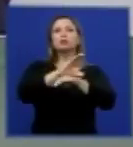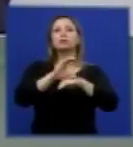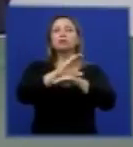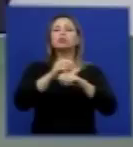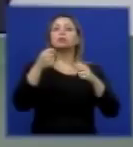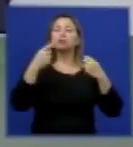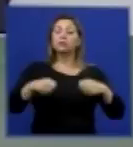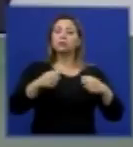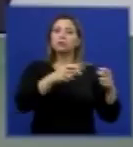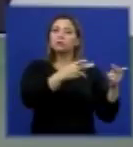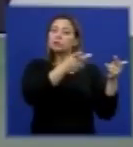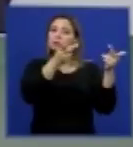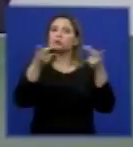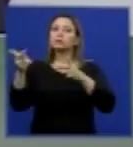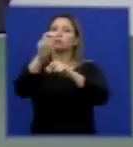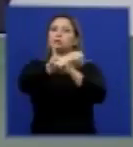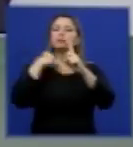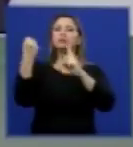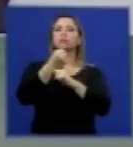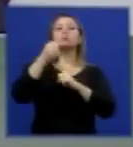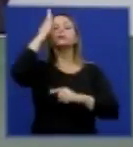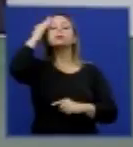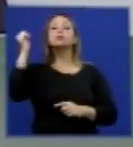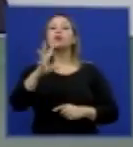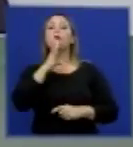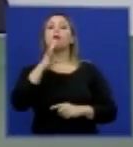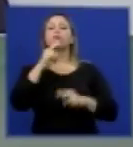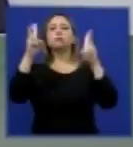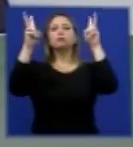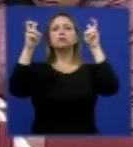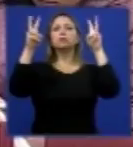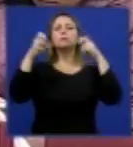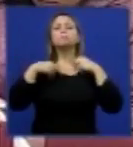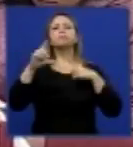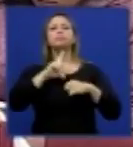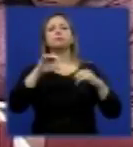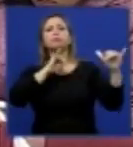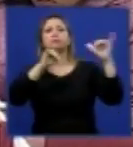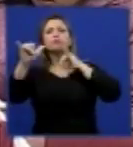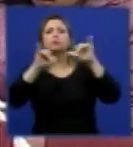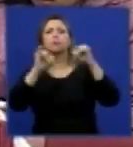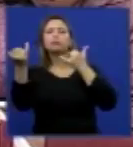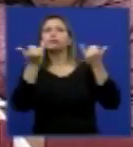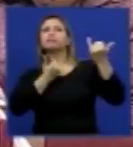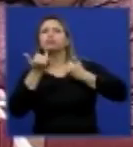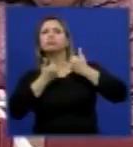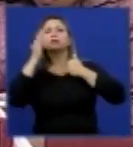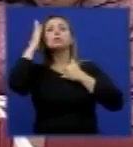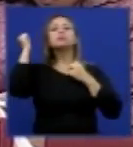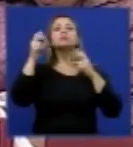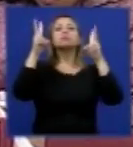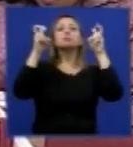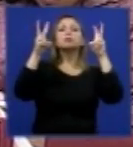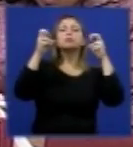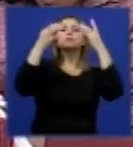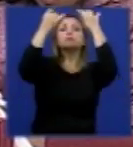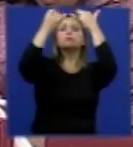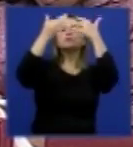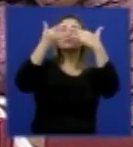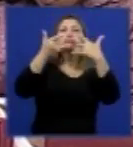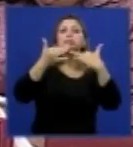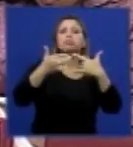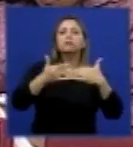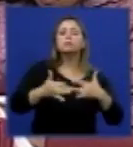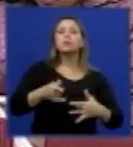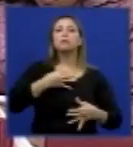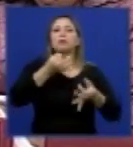convida a sociedade e os especialistas para trazerem informações, conhecimentos e argumentos que possam